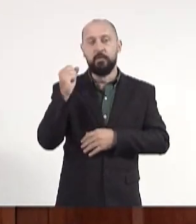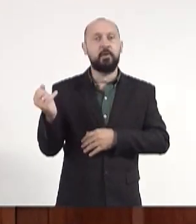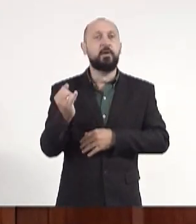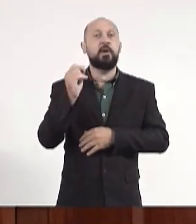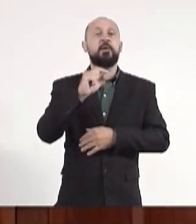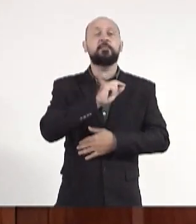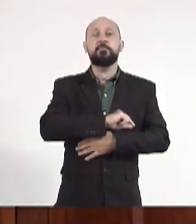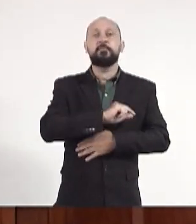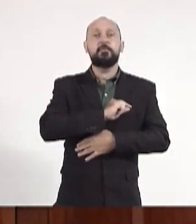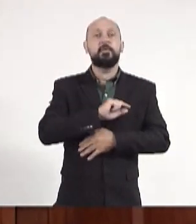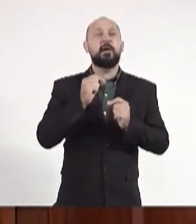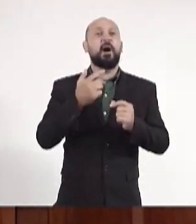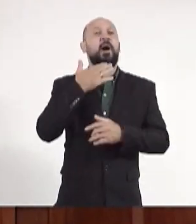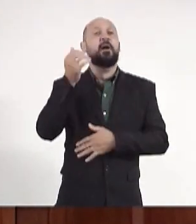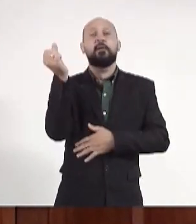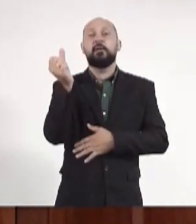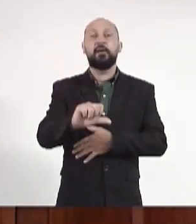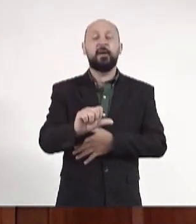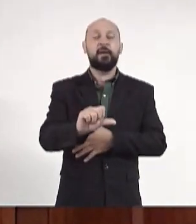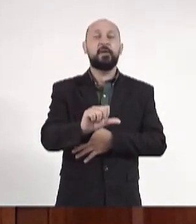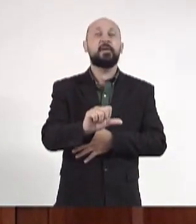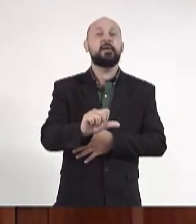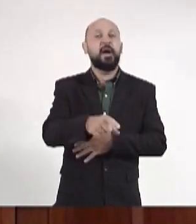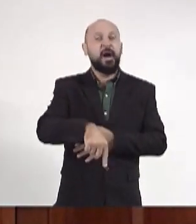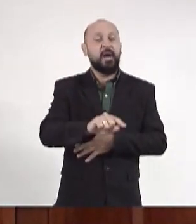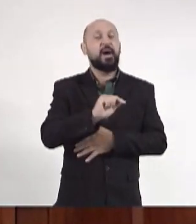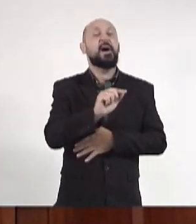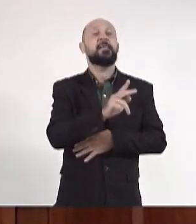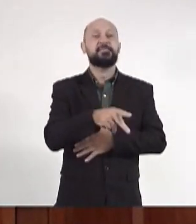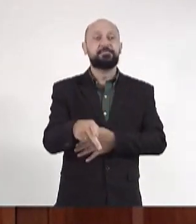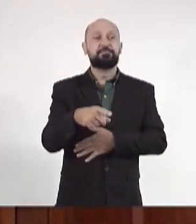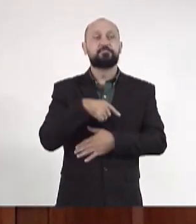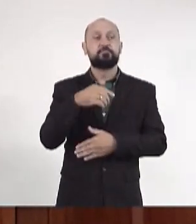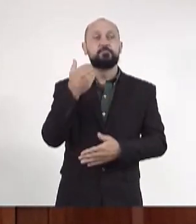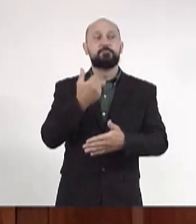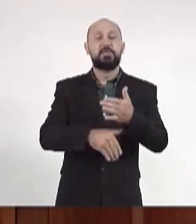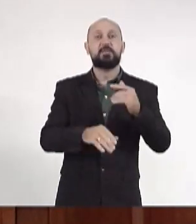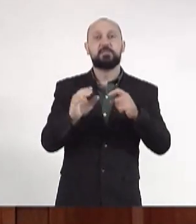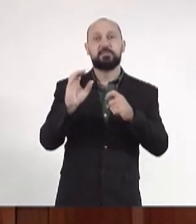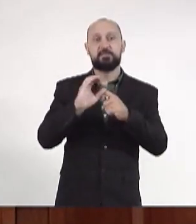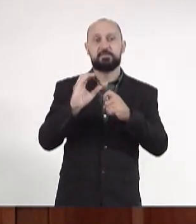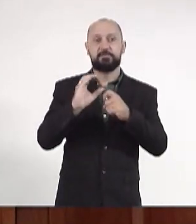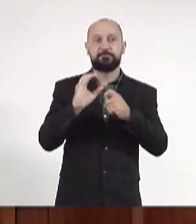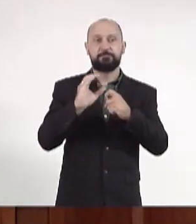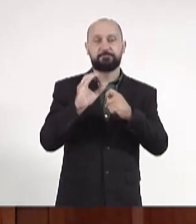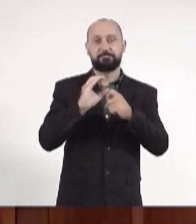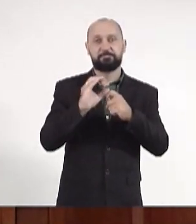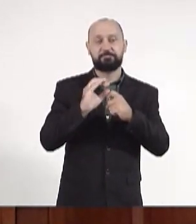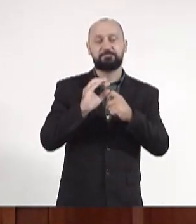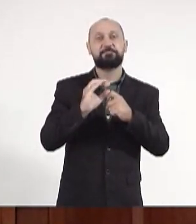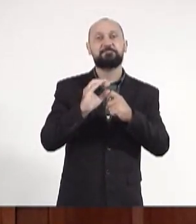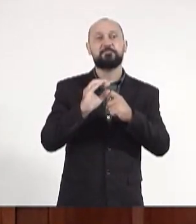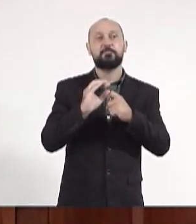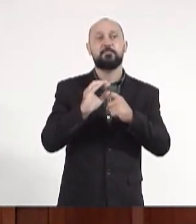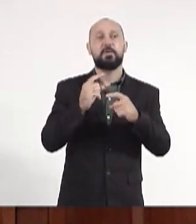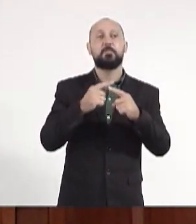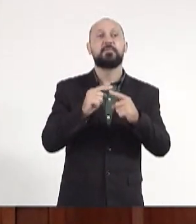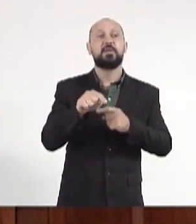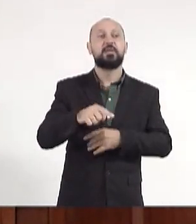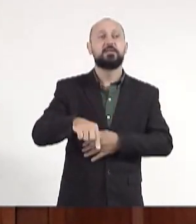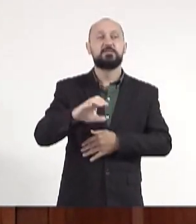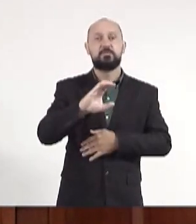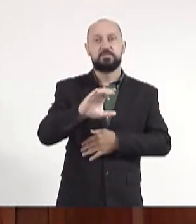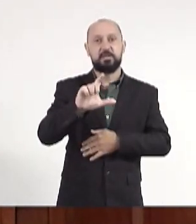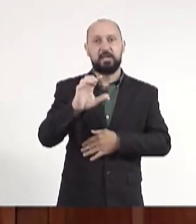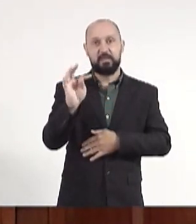dos salários, e o pior, esses professores perderam a CACEMES, plano de saúde, porque agora eles